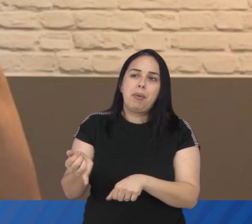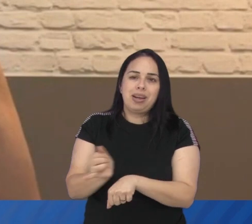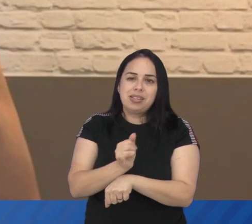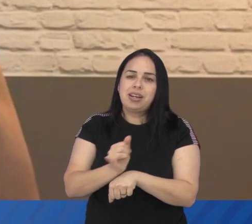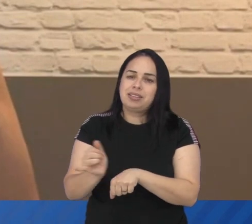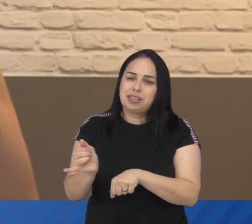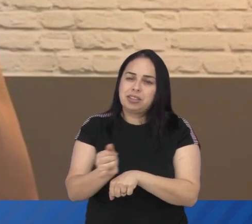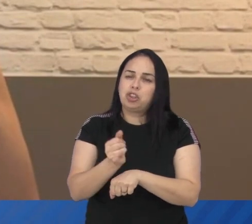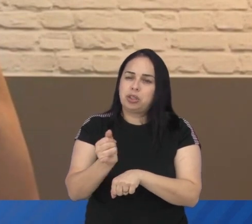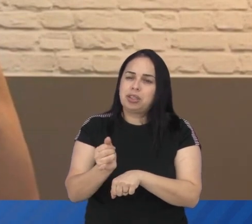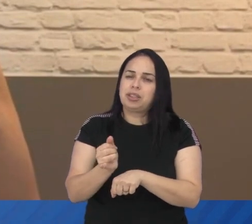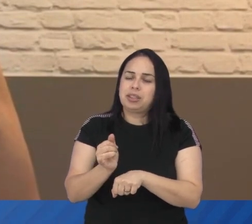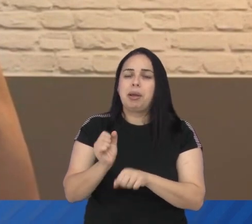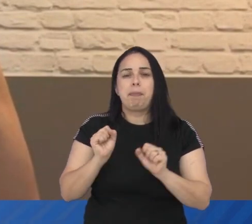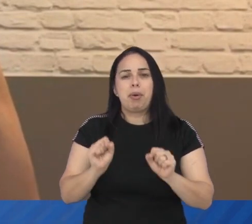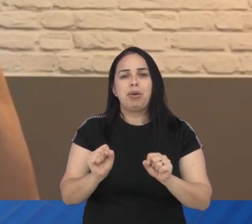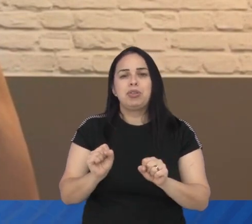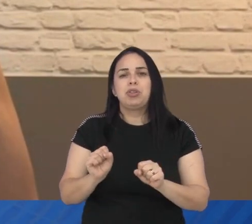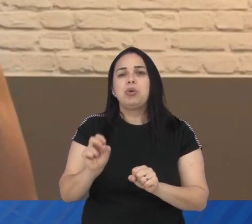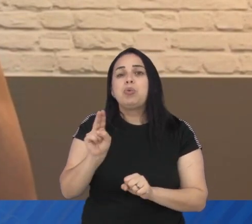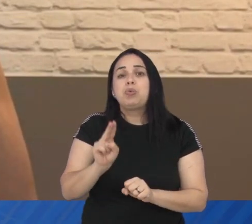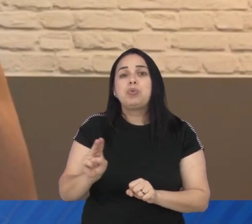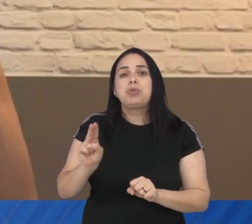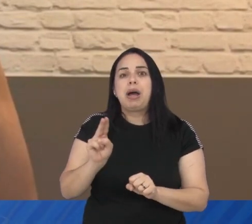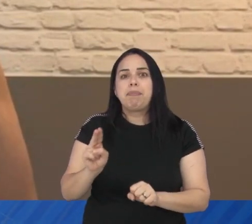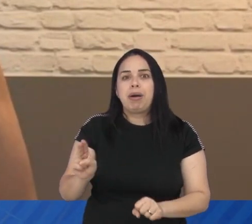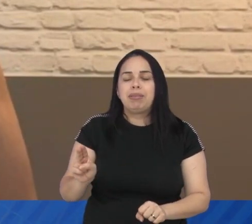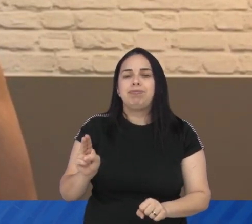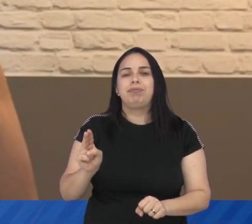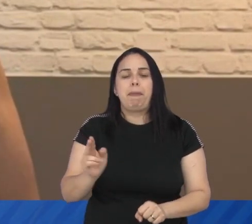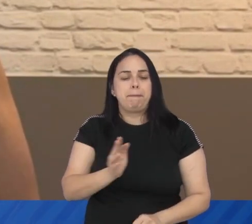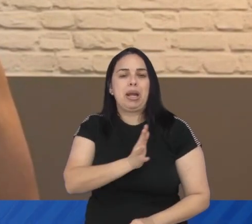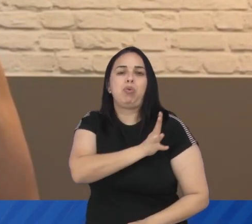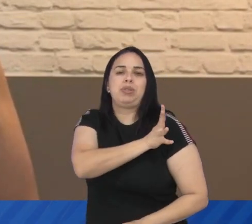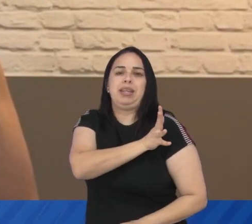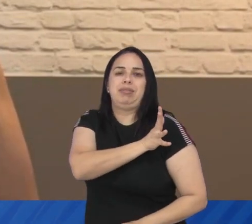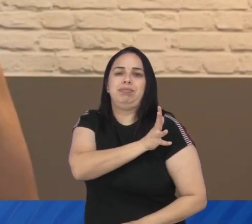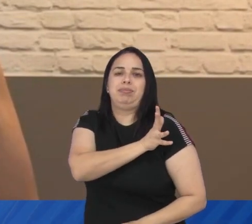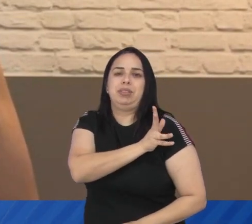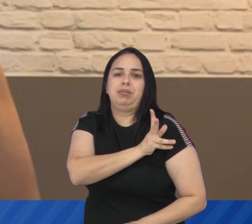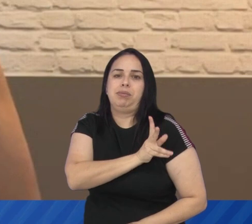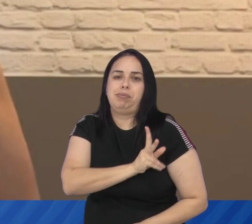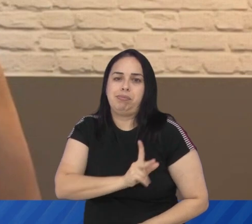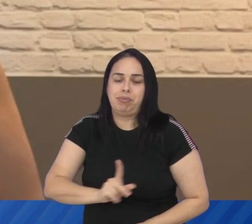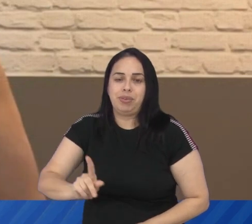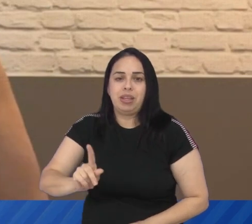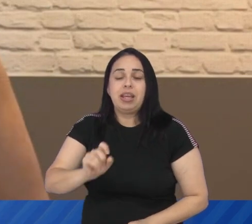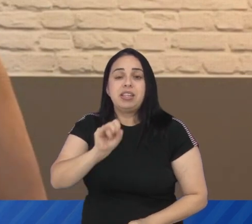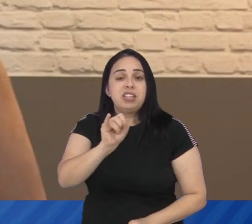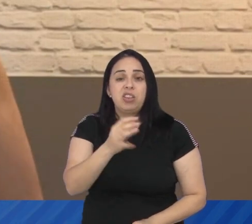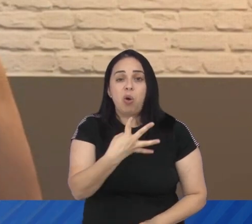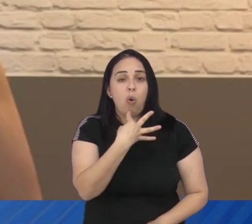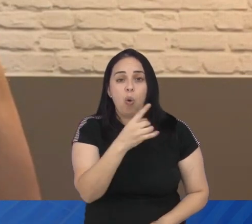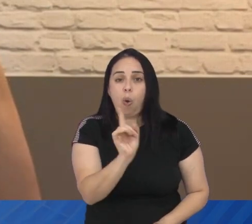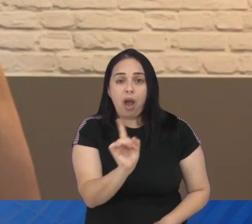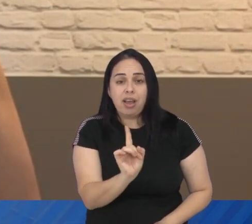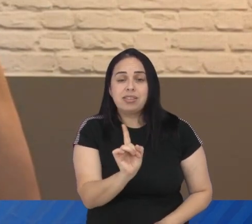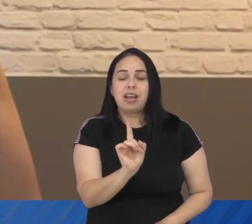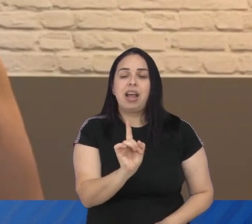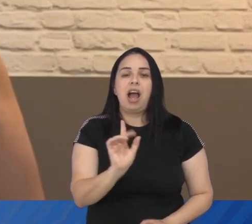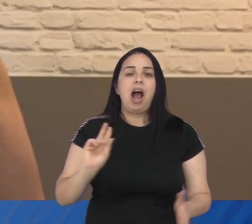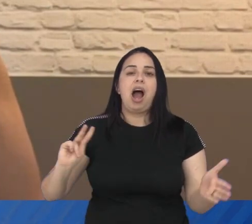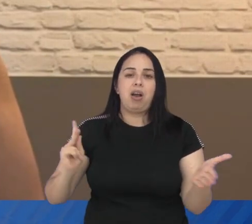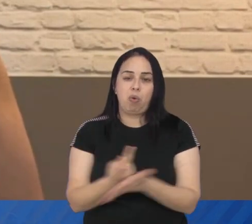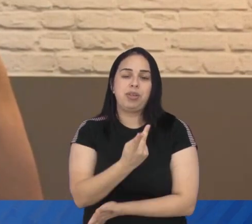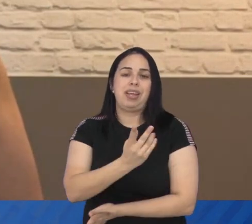uma das ferramentas que a gente pode usar para quebrar estigma, né? Porque você não conhecer sobre